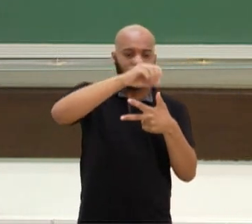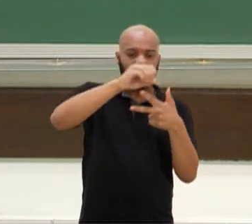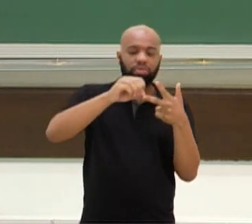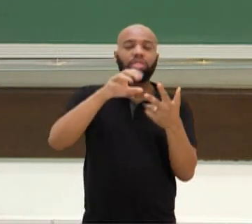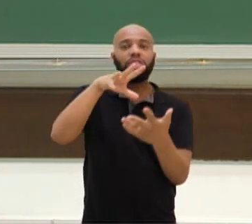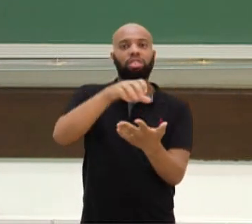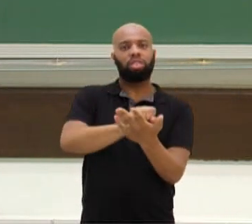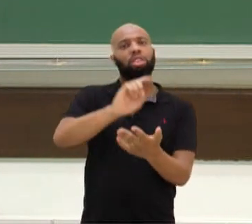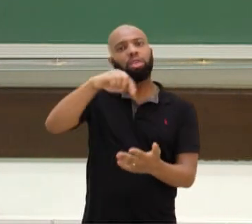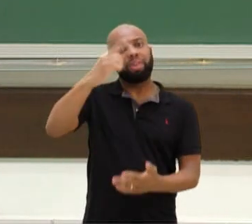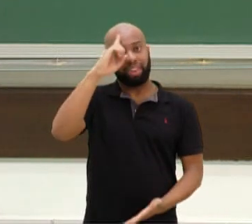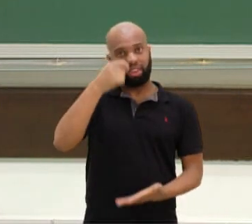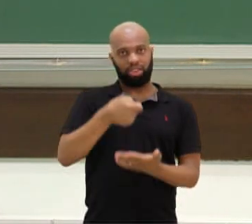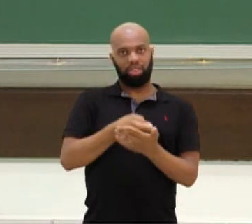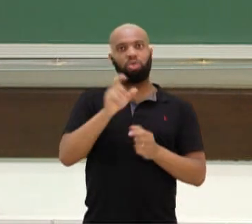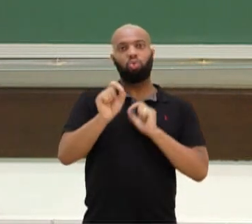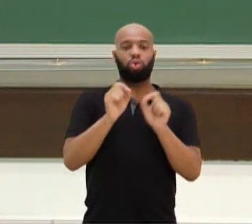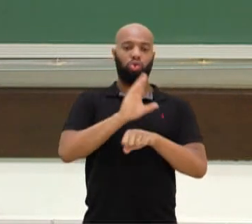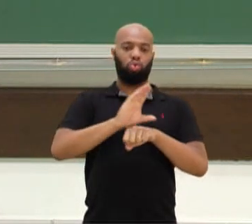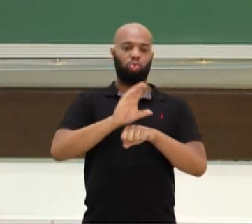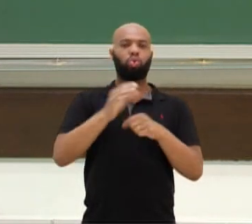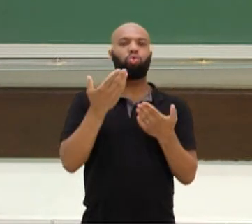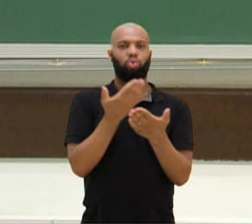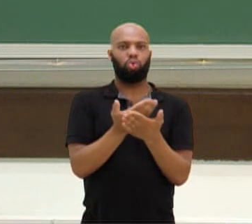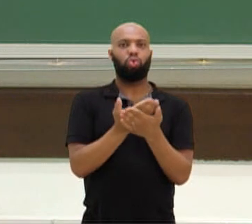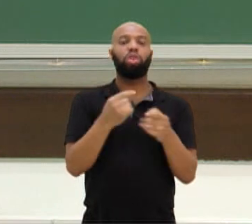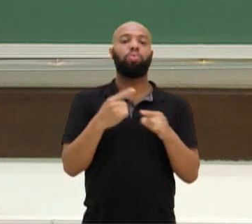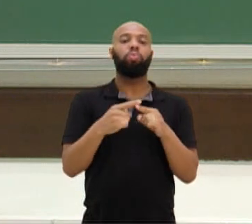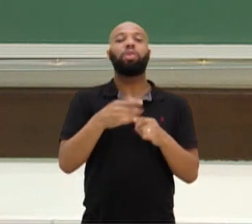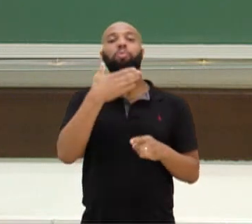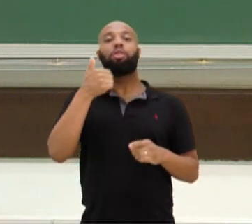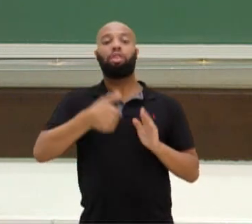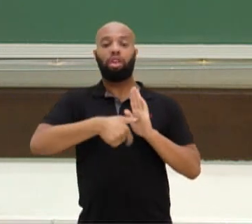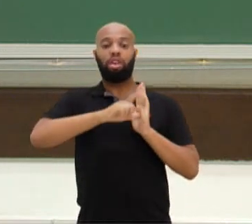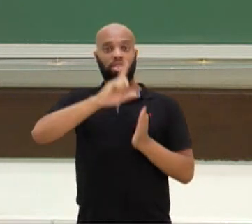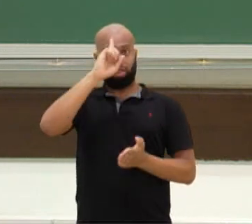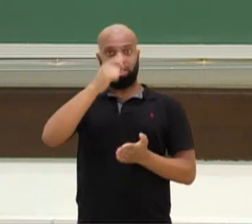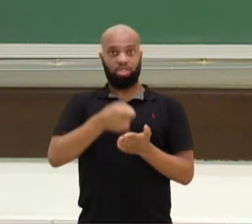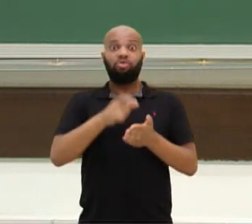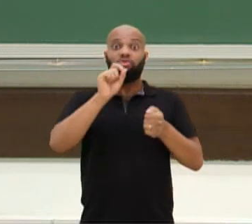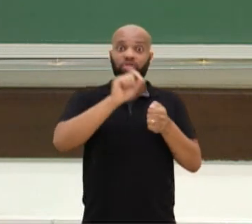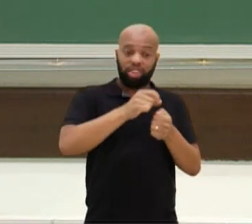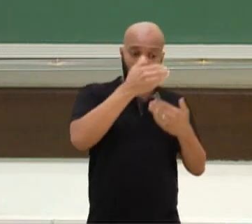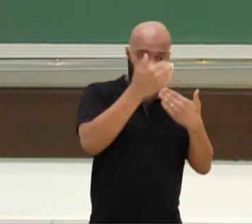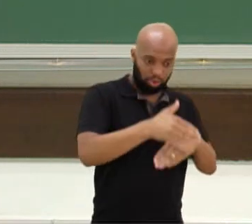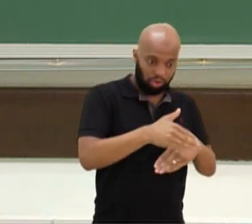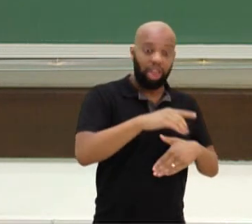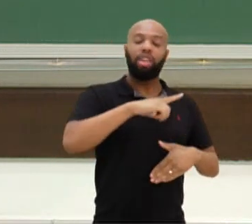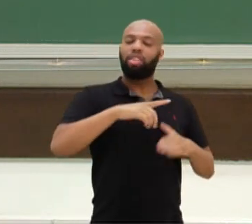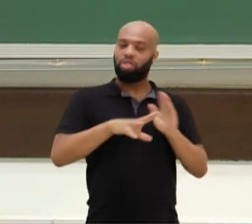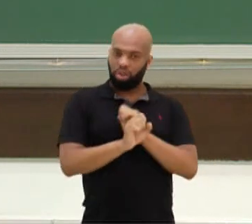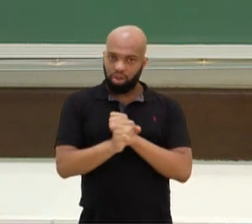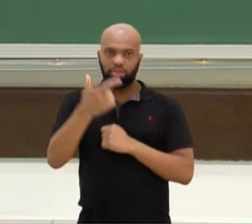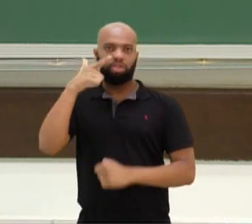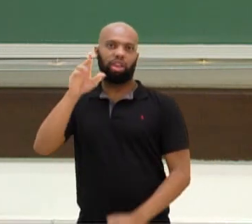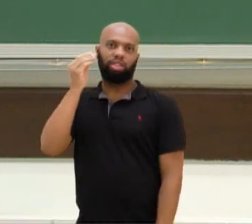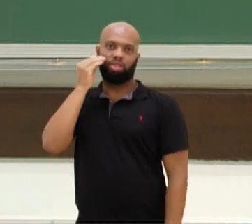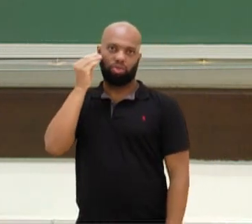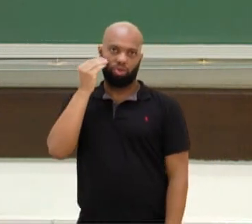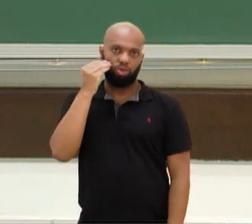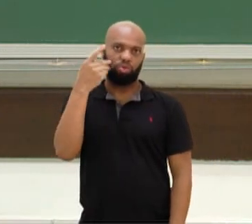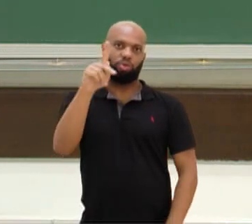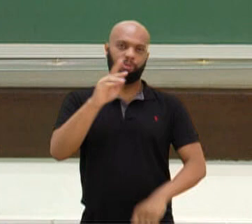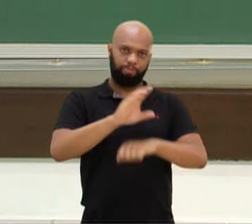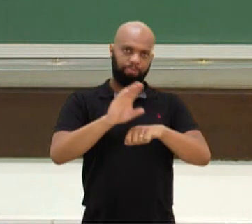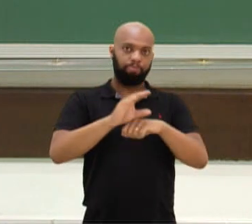você decide, tá? Então, melhor já se precaver e depois já ter, né, a nota do Enem para você tentar o curso que você decidir,